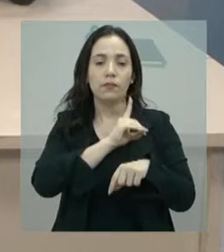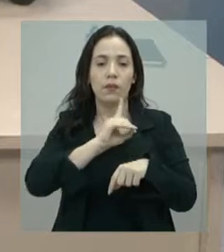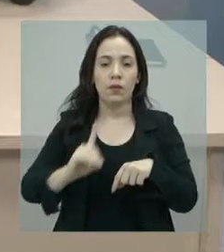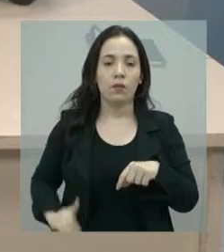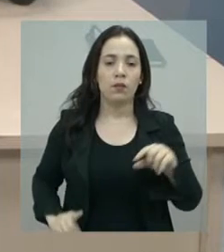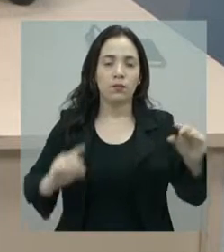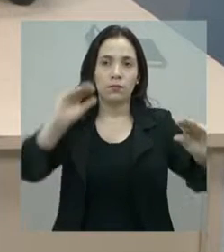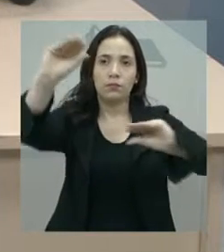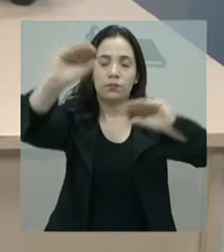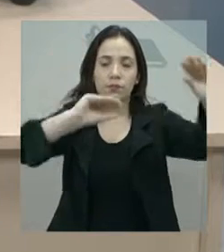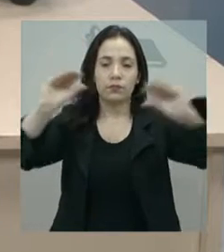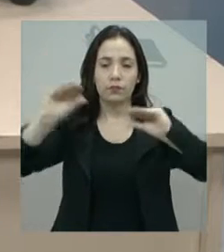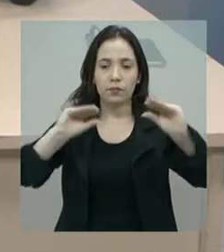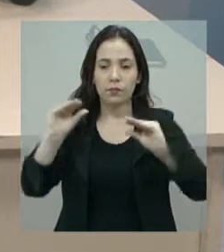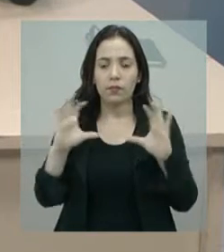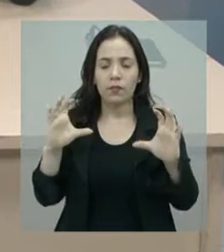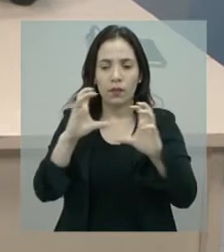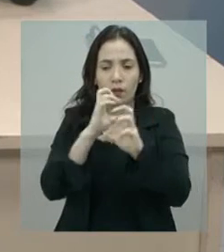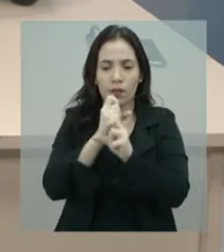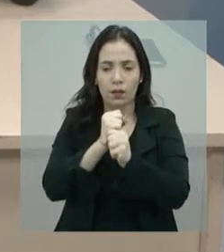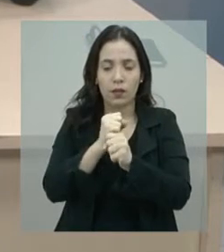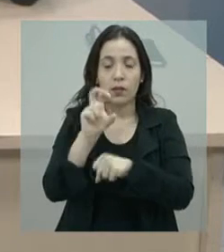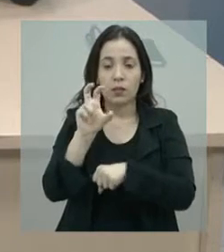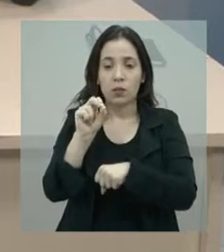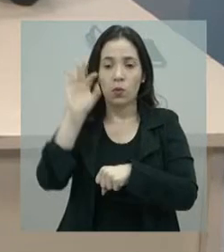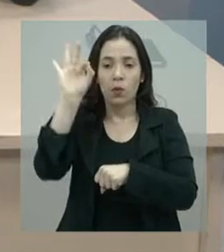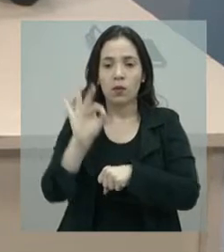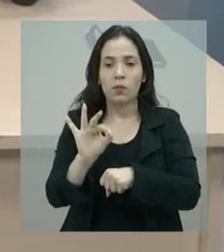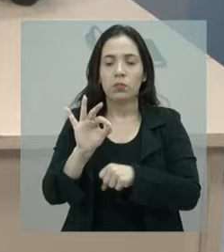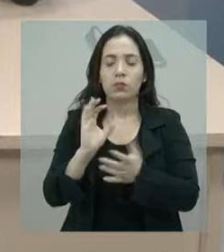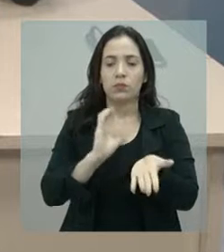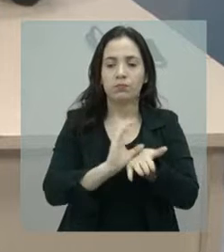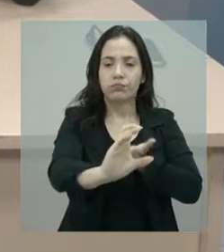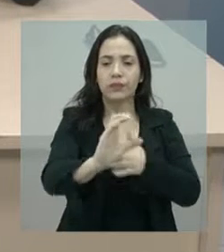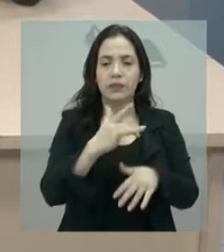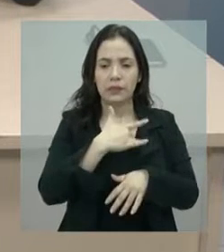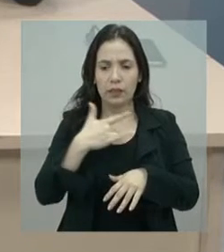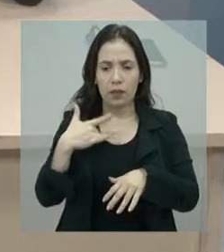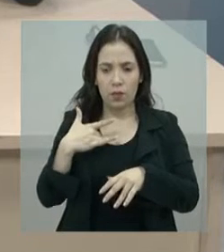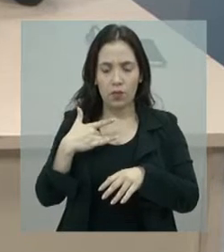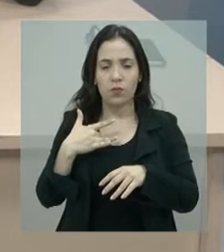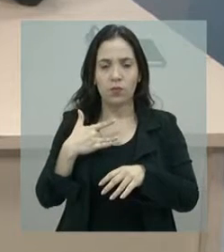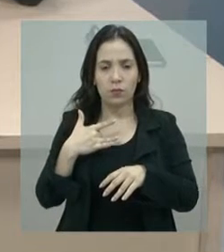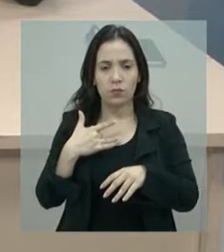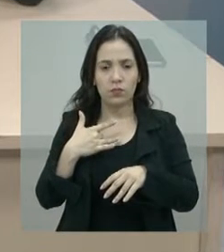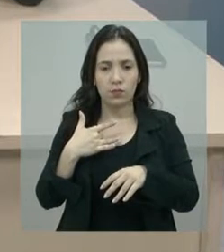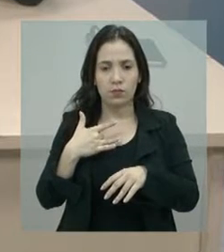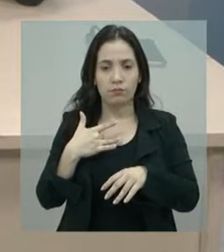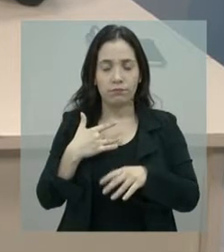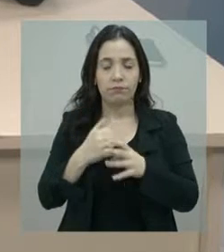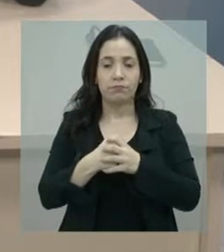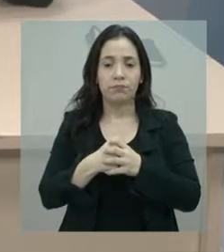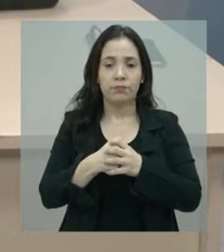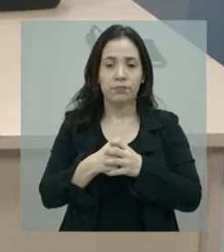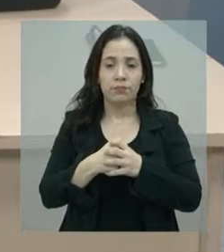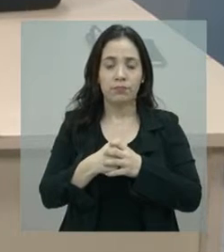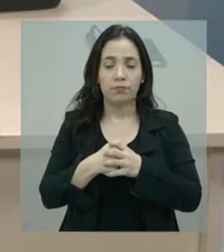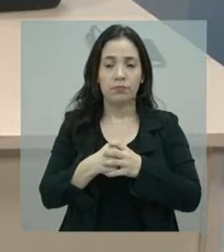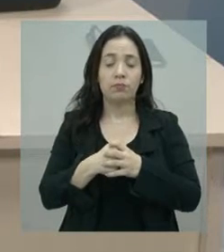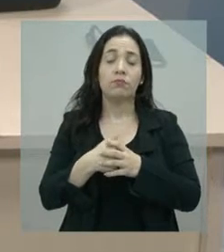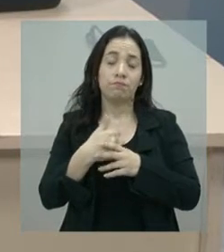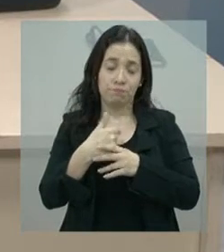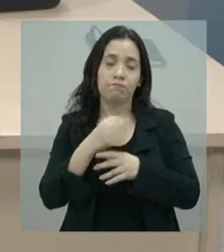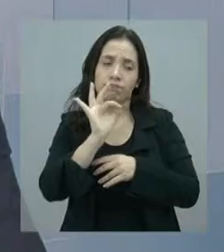estaduais, que elas sejam alocadas 50% na área de saúde, né? É uma das maneiras de dar resposta nisso aí. Exatamente. Né? Eu